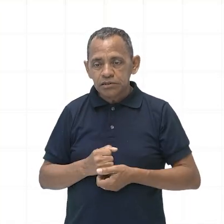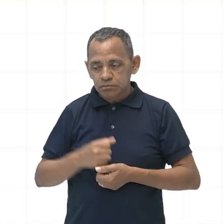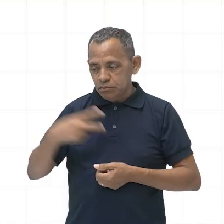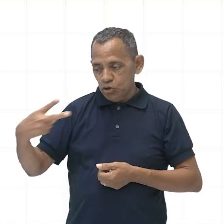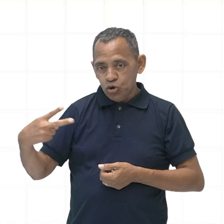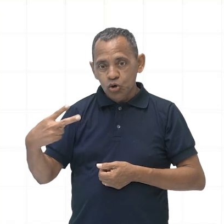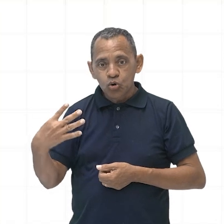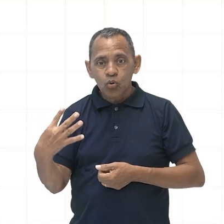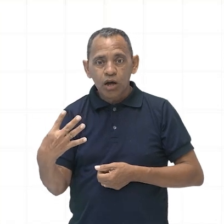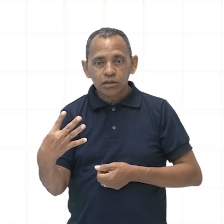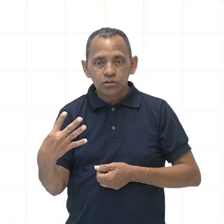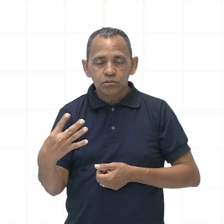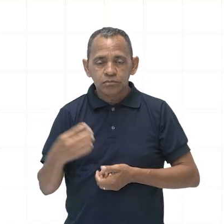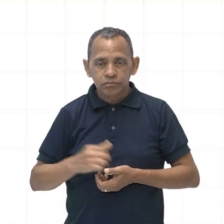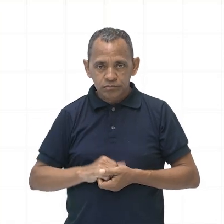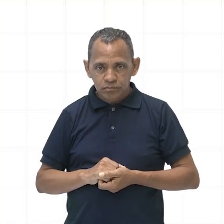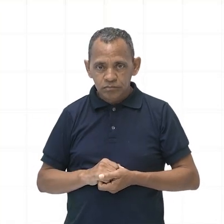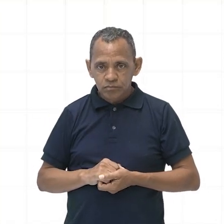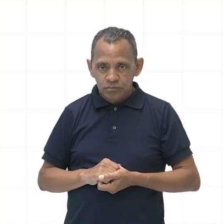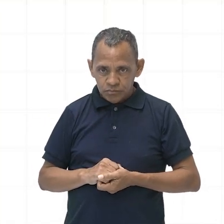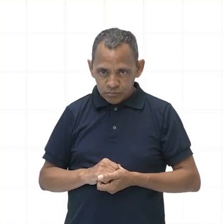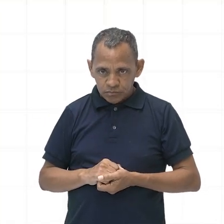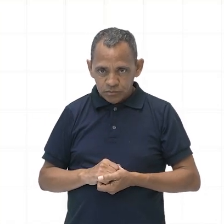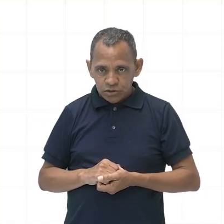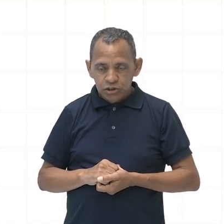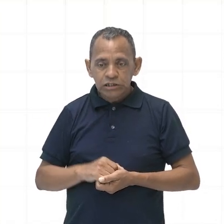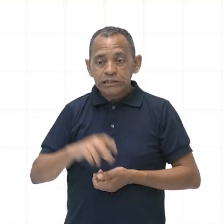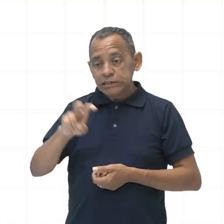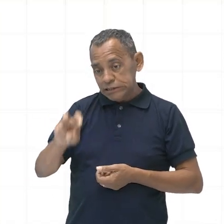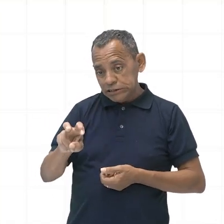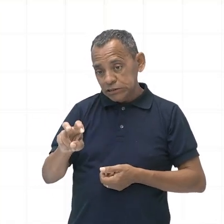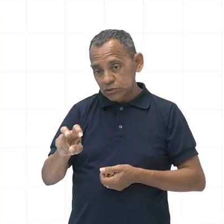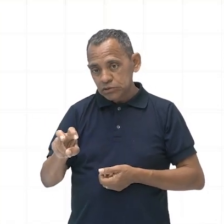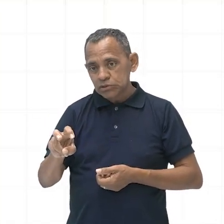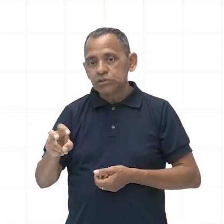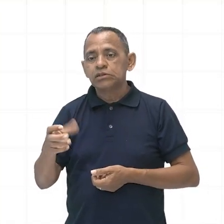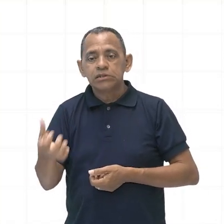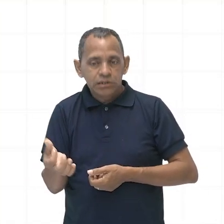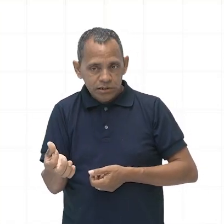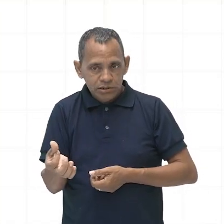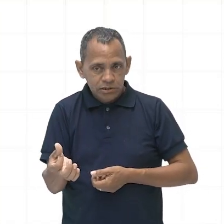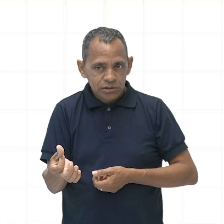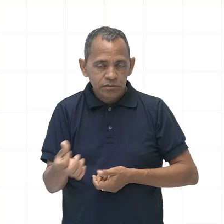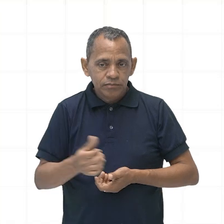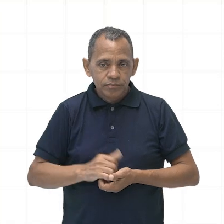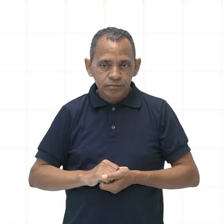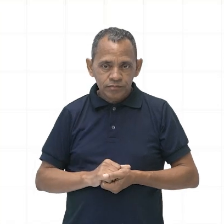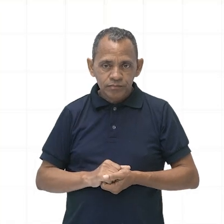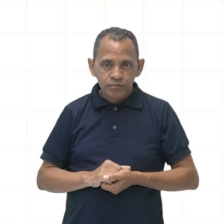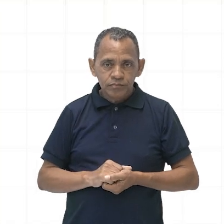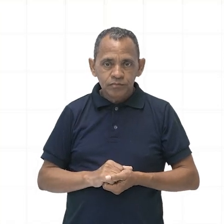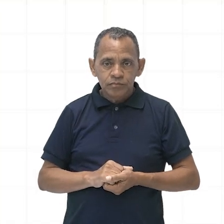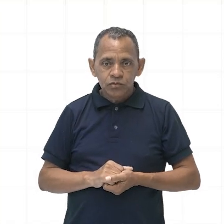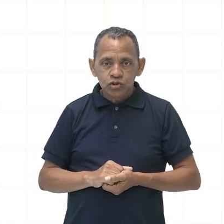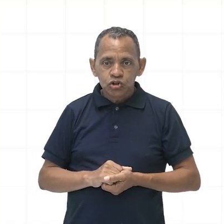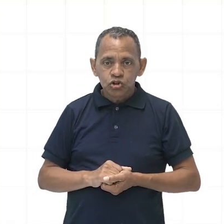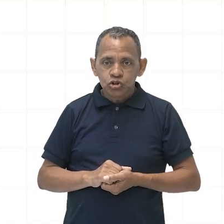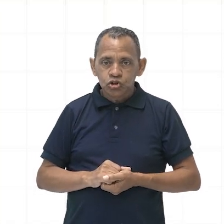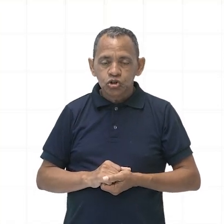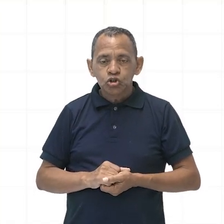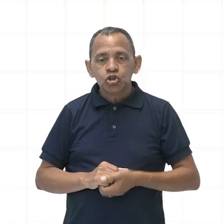4. Então, quais seriam os valores? 5 e 6. Observe